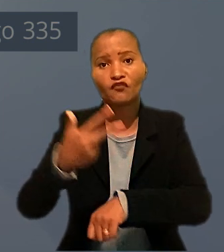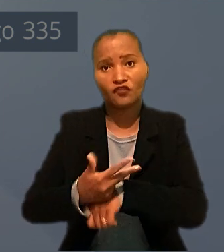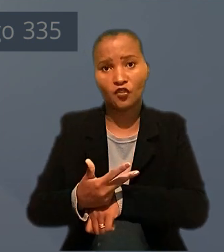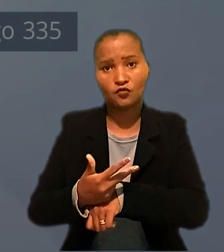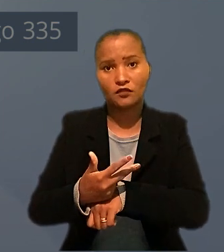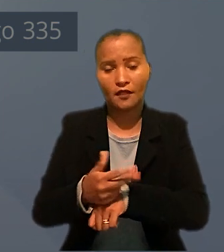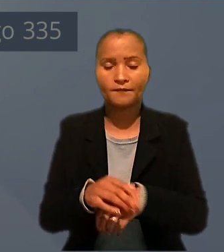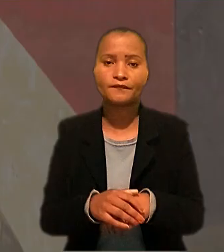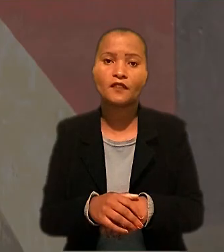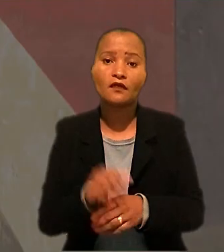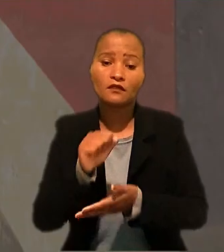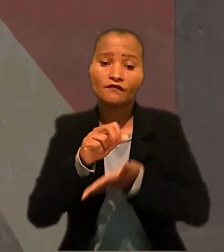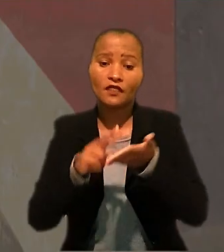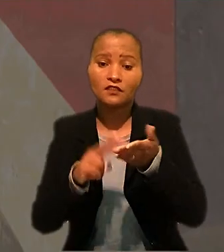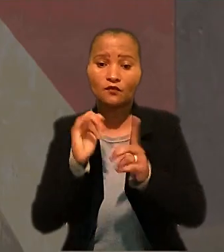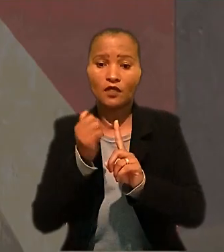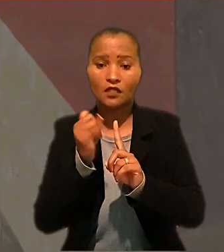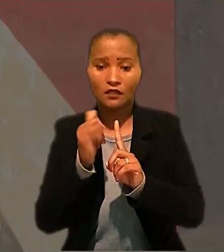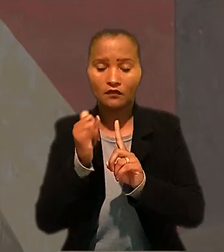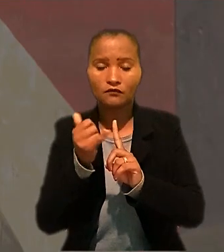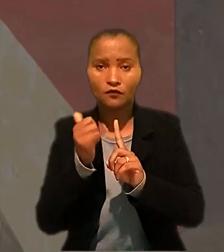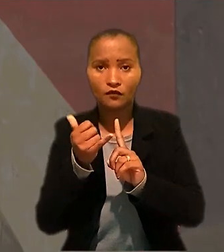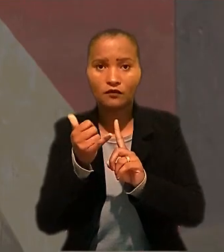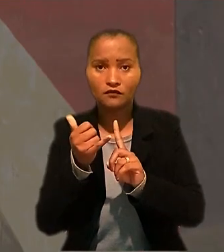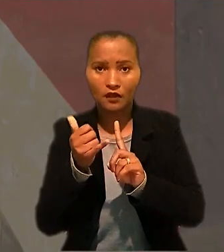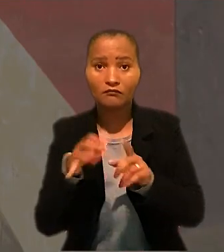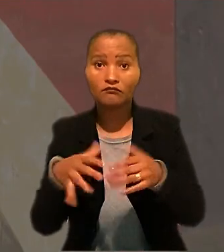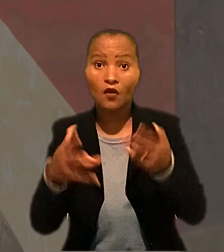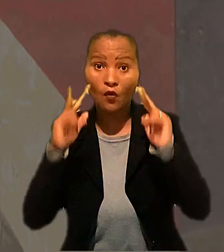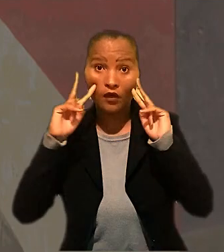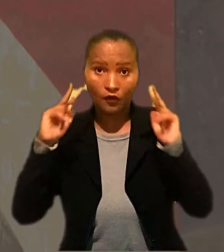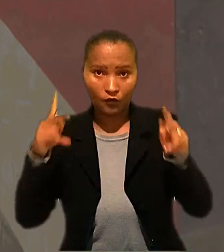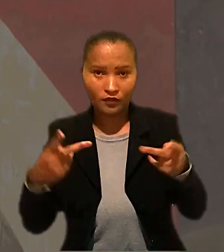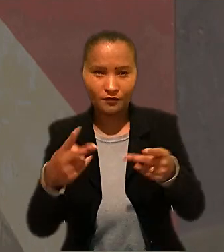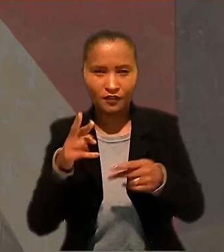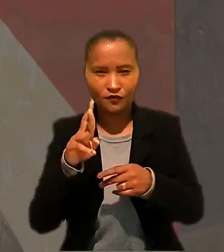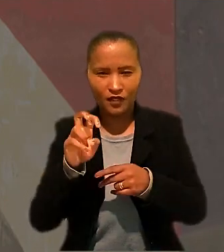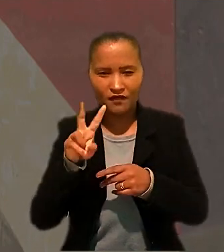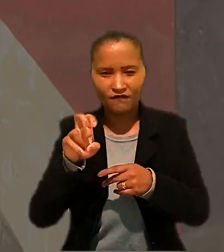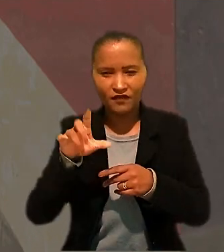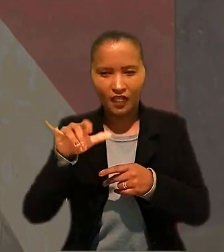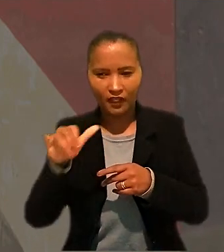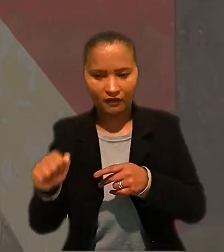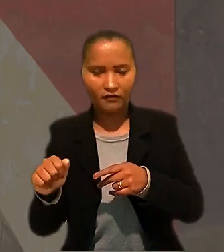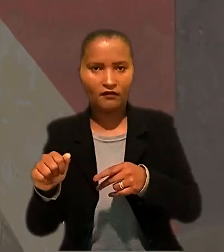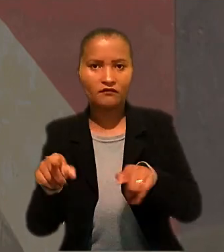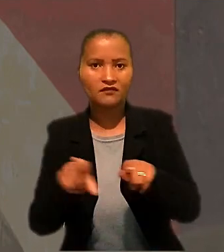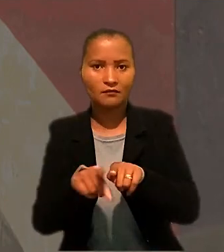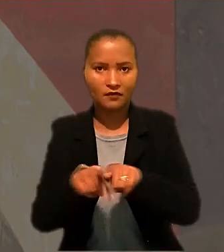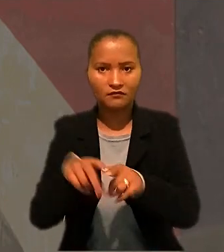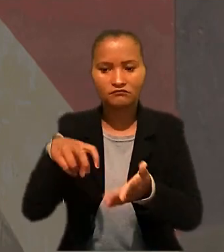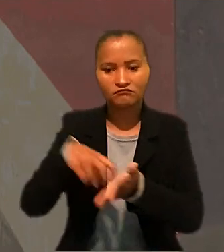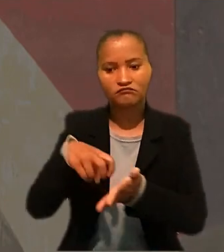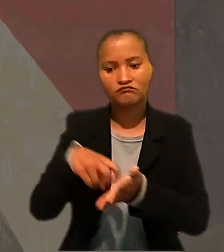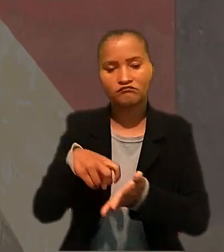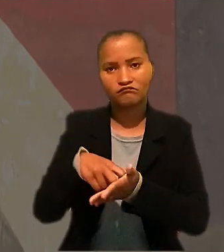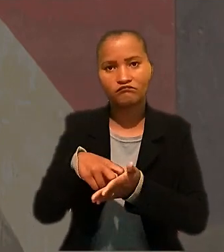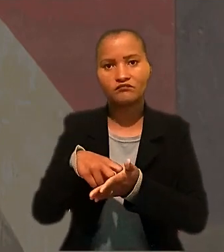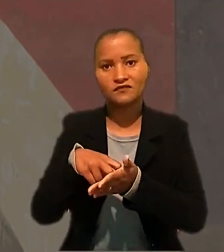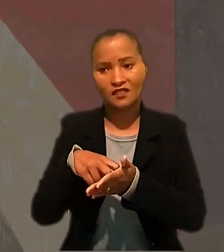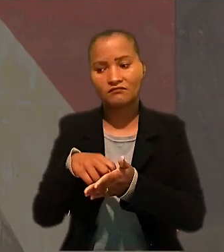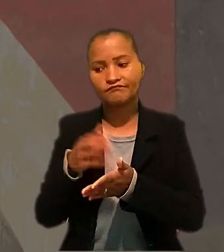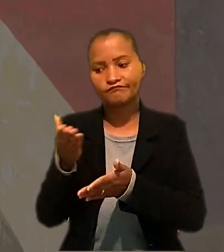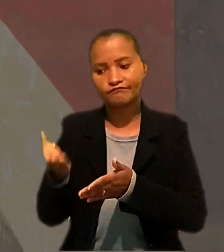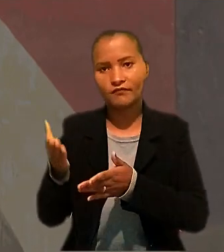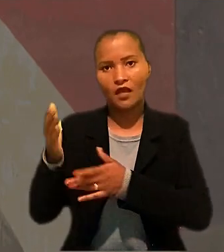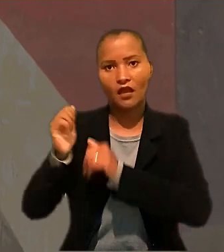por videoconferência. Na avaliação do relator, nessa circunstância, o reconhecimento de revelia e a respectiva